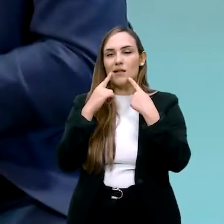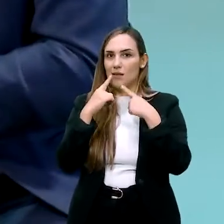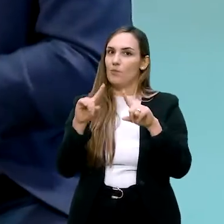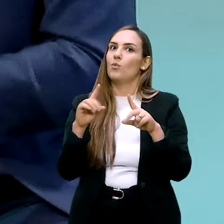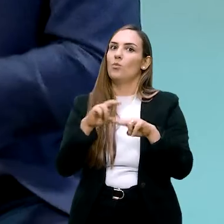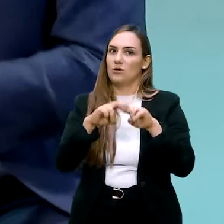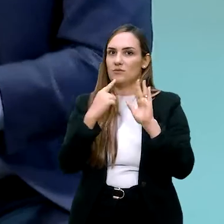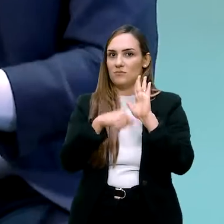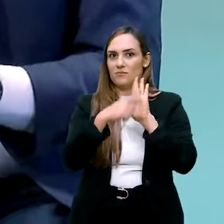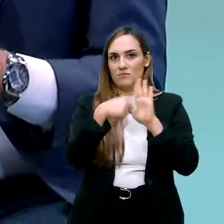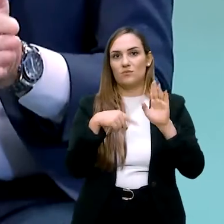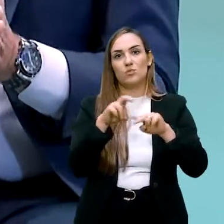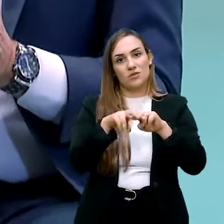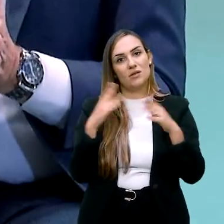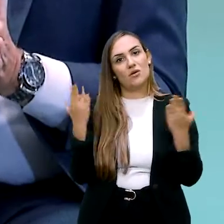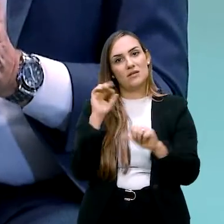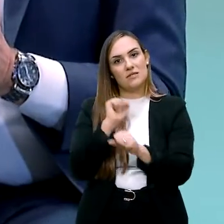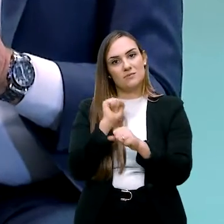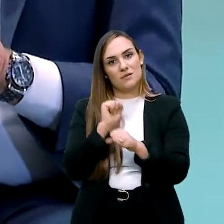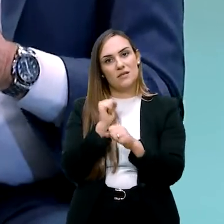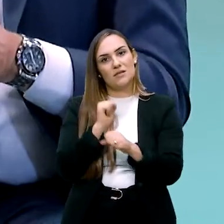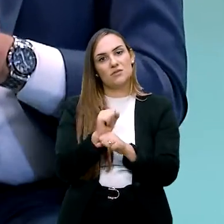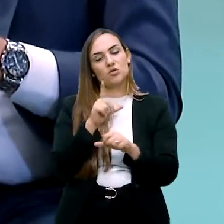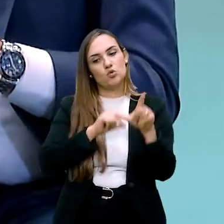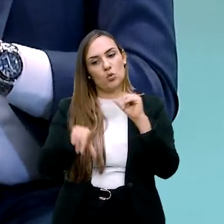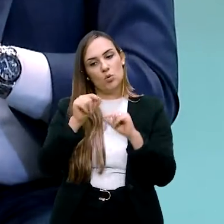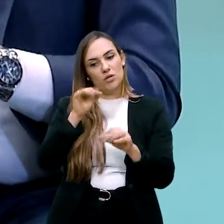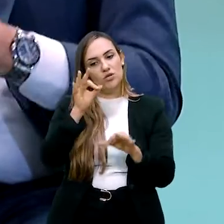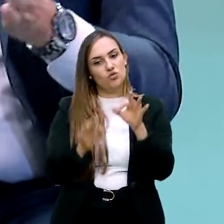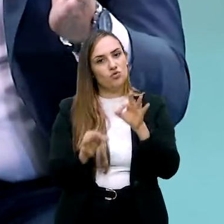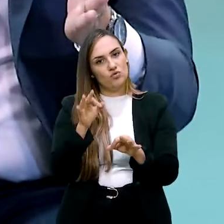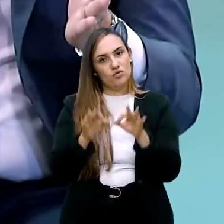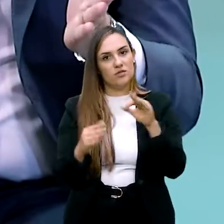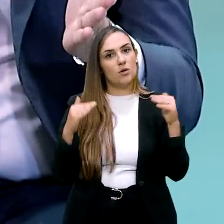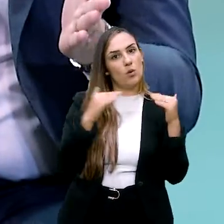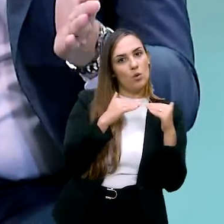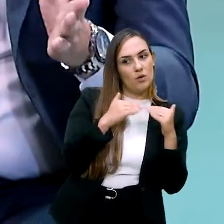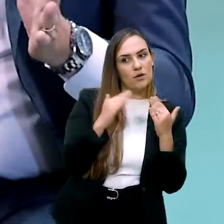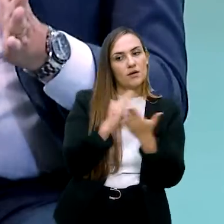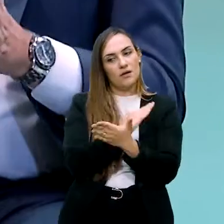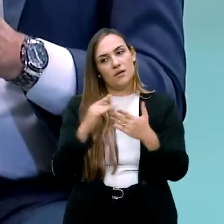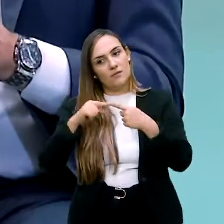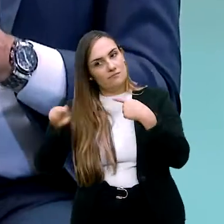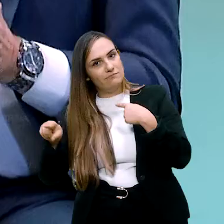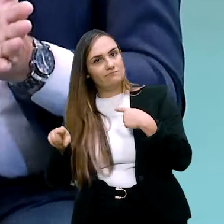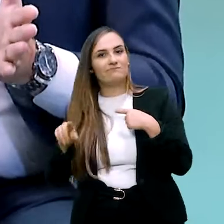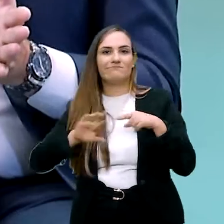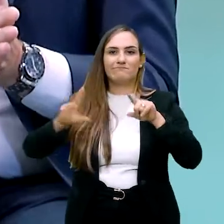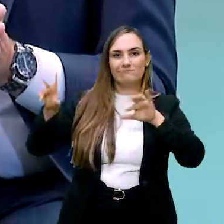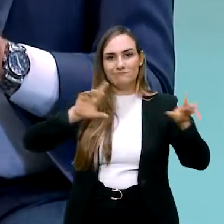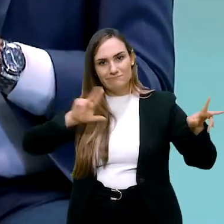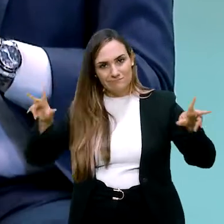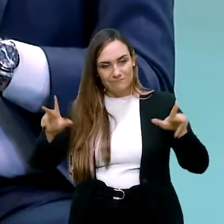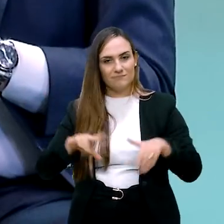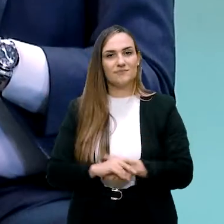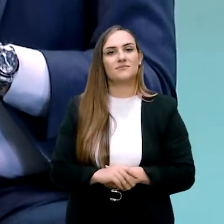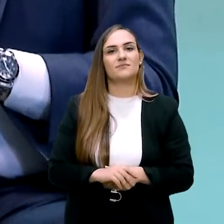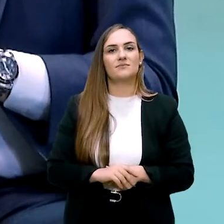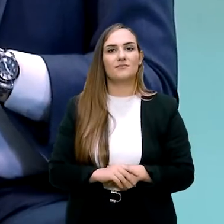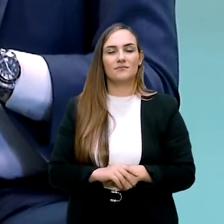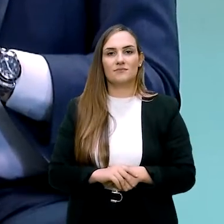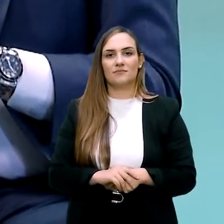tem hoje são decisões judiciais em favor e contrárias, né? Decisões esparsas. Exatamente.